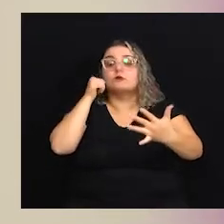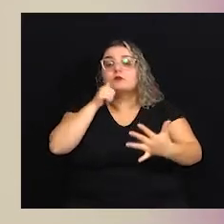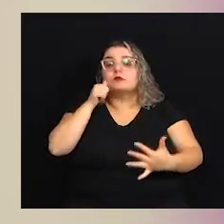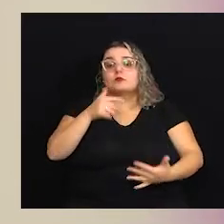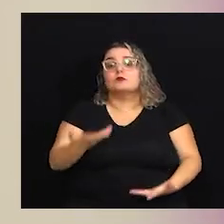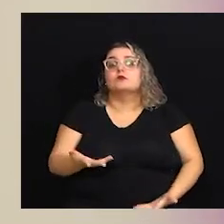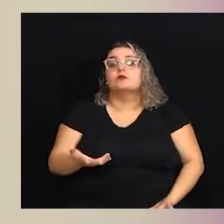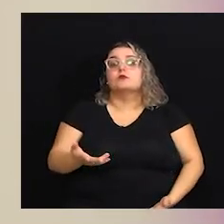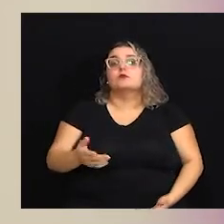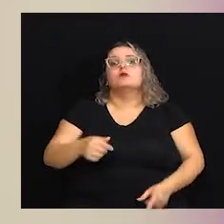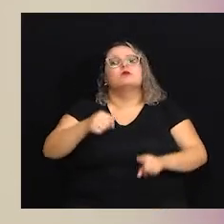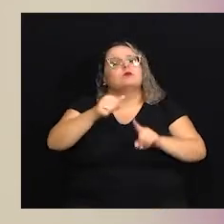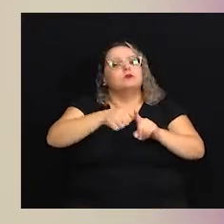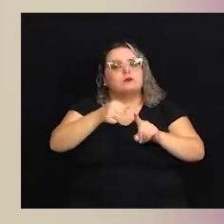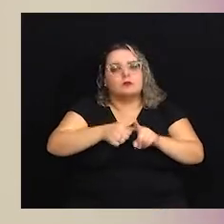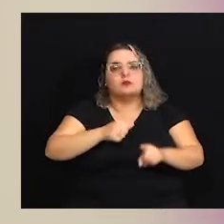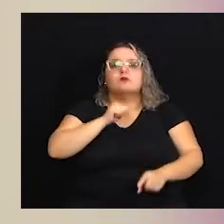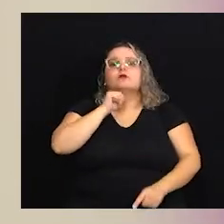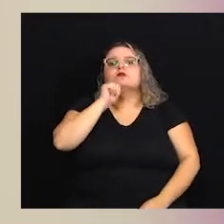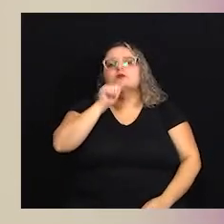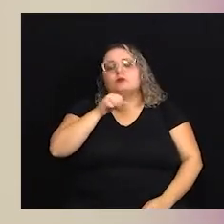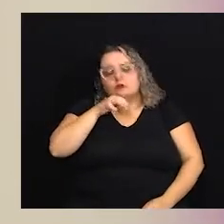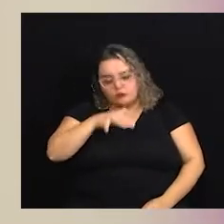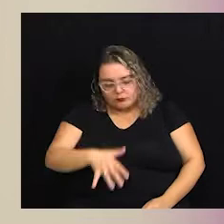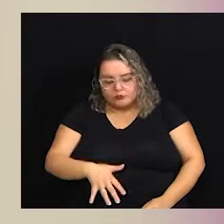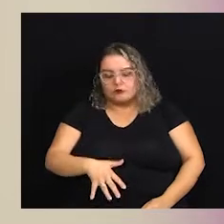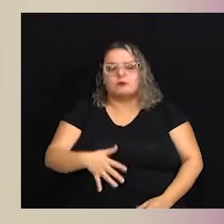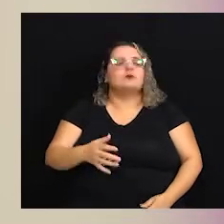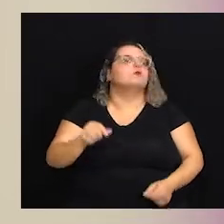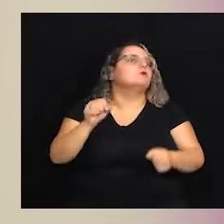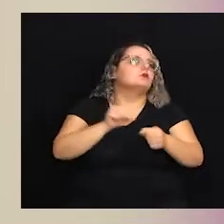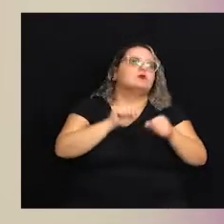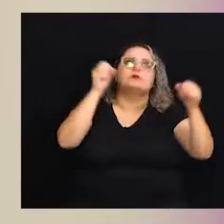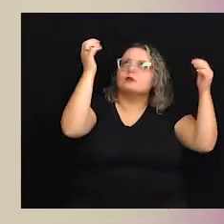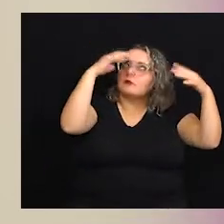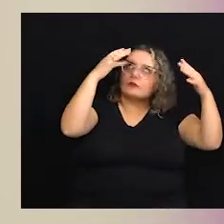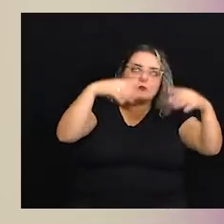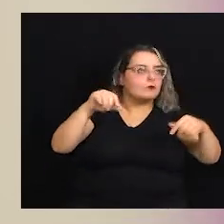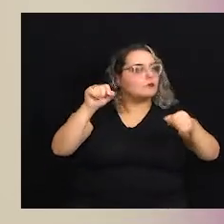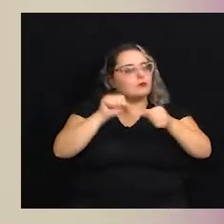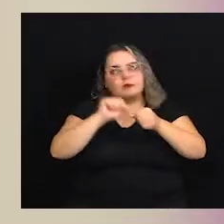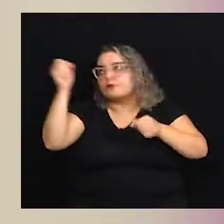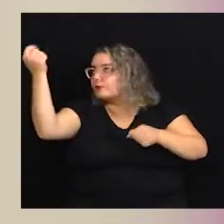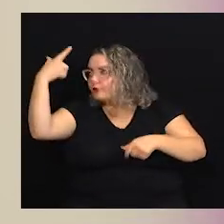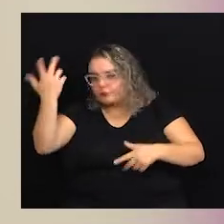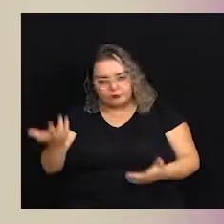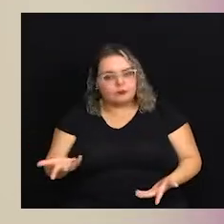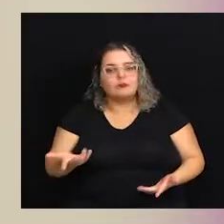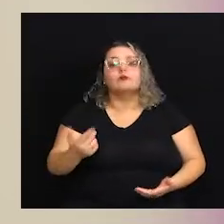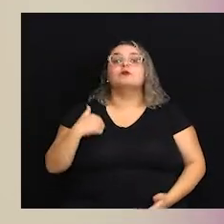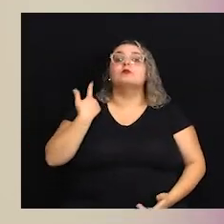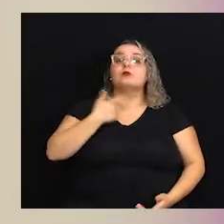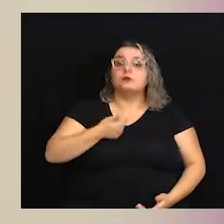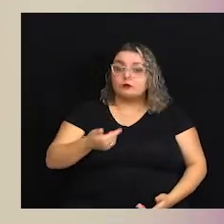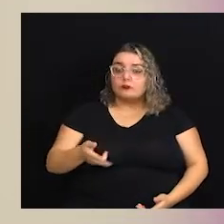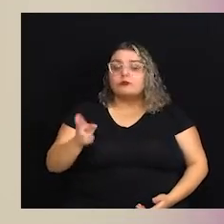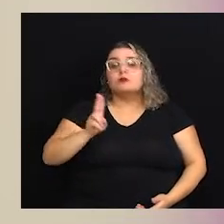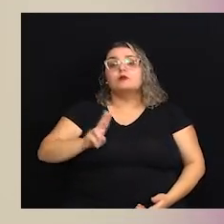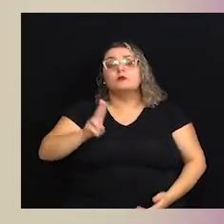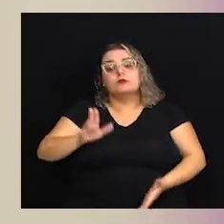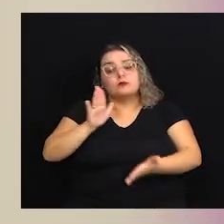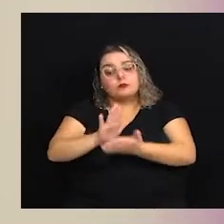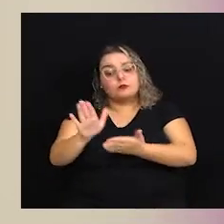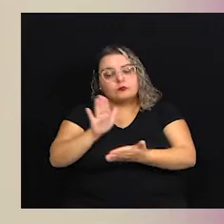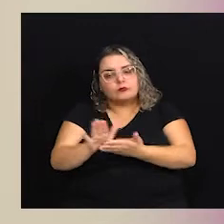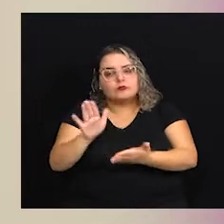consumindo todos os meses, faça chuva ou faça sol. ou seja, vamos consumindo, é como se